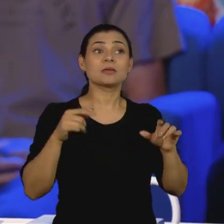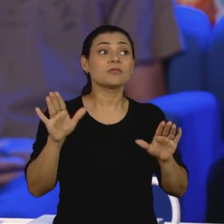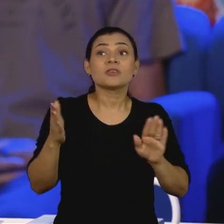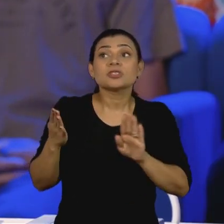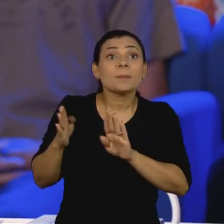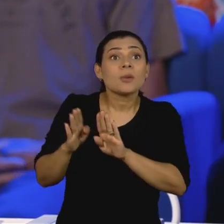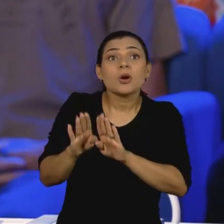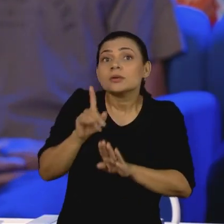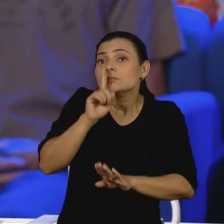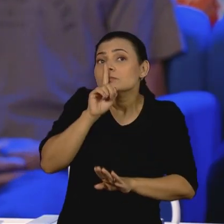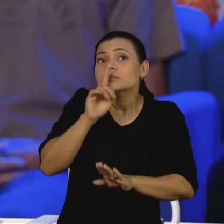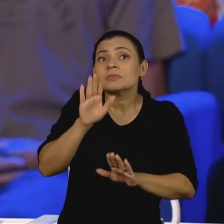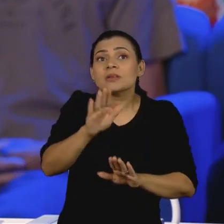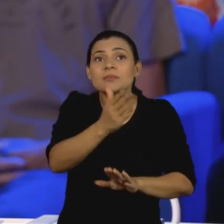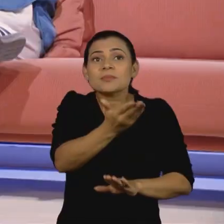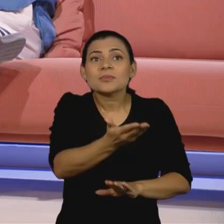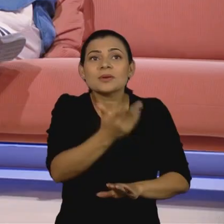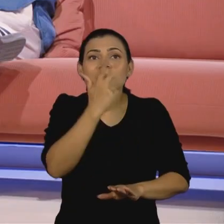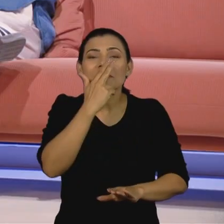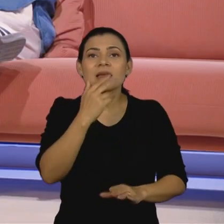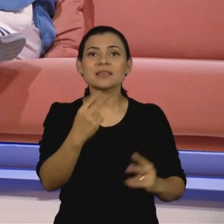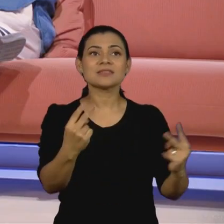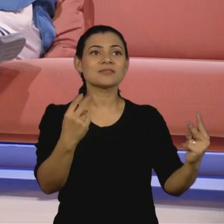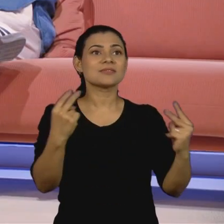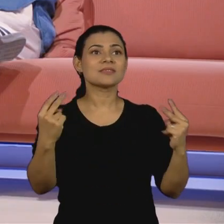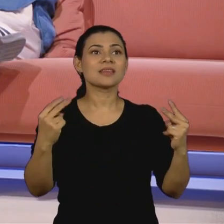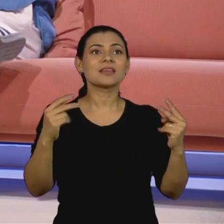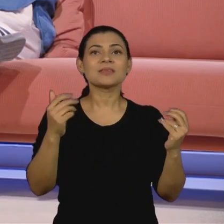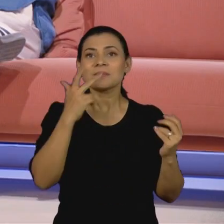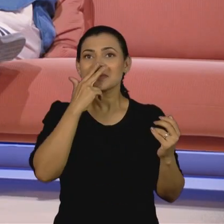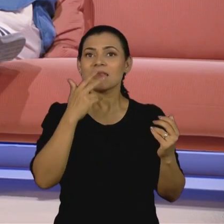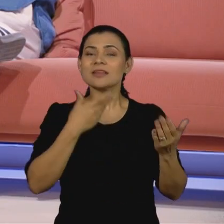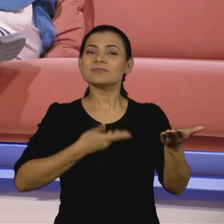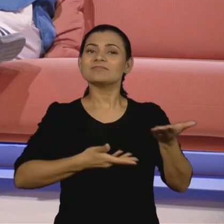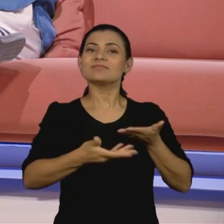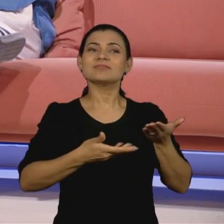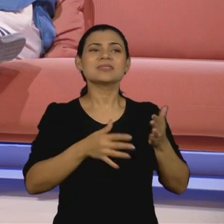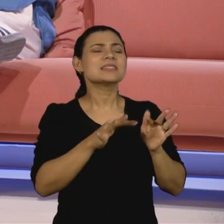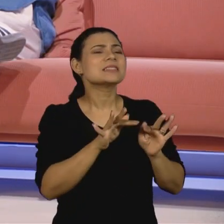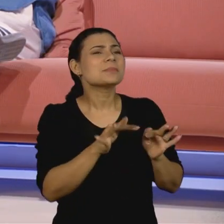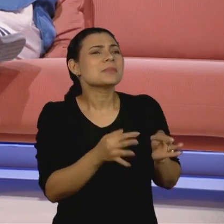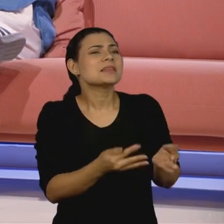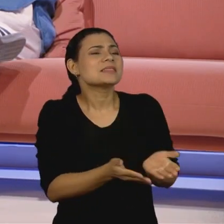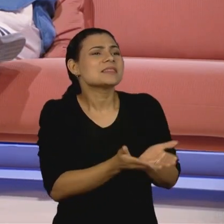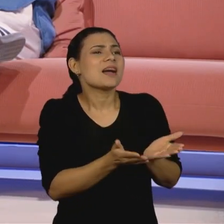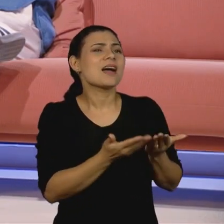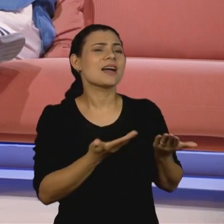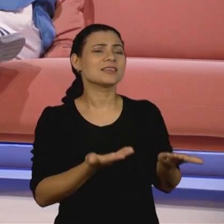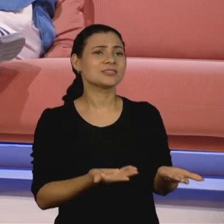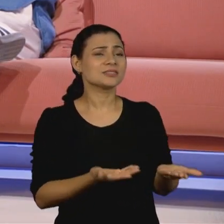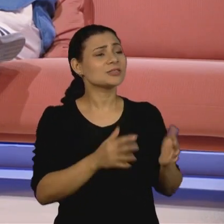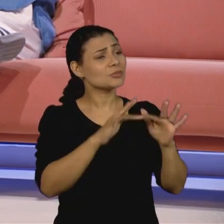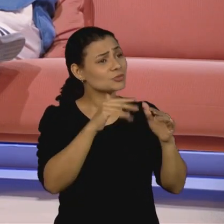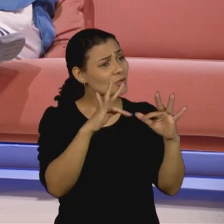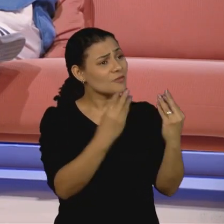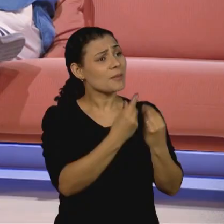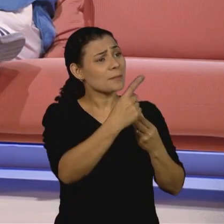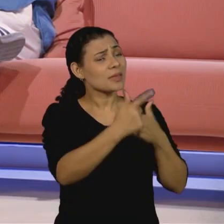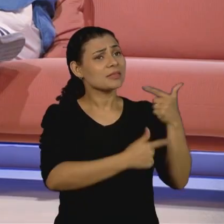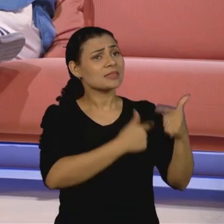porta, como se o Silvio Santos estivesse vendo as pessoas do outro lado, né? A simplicidade, a sua família trabalhando